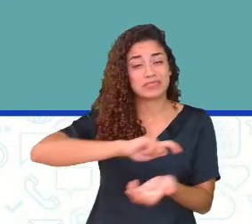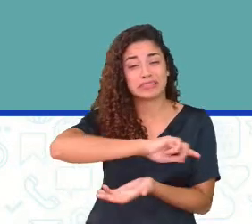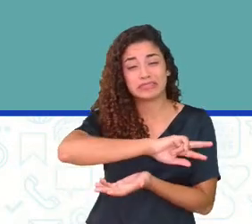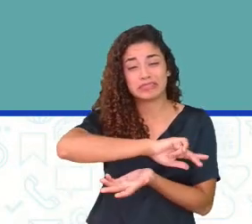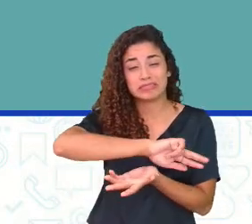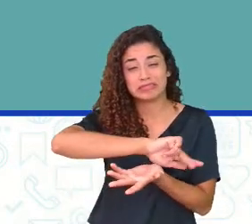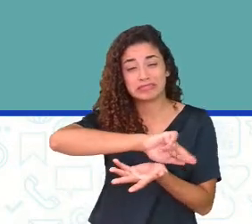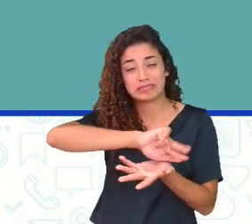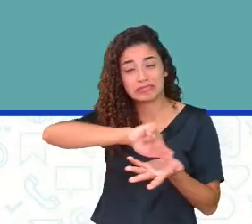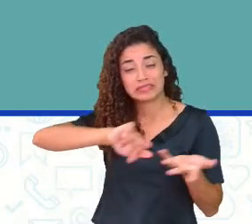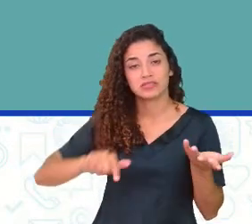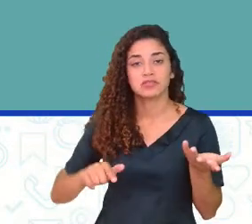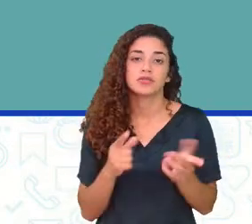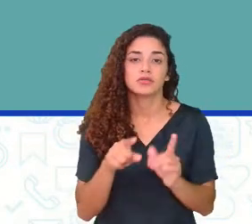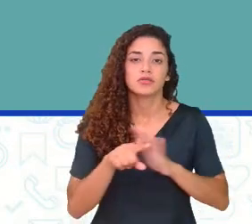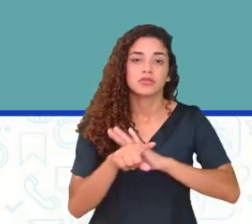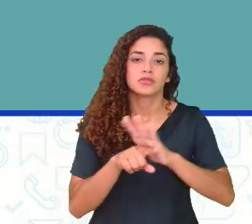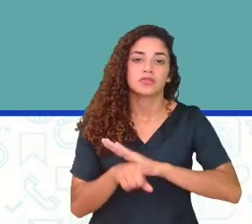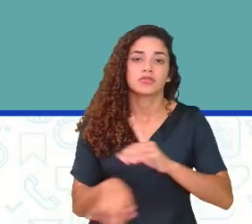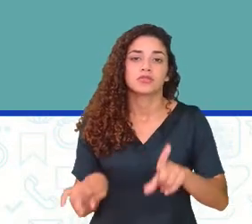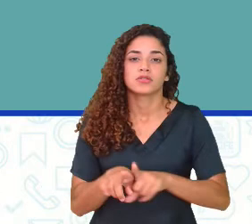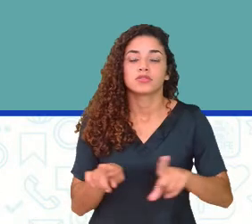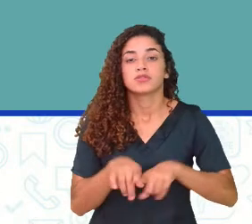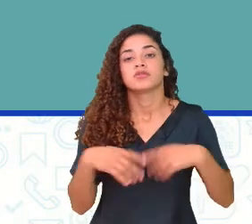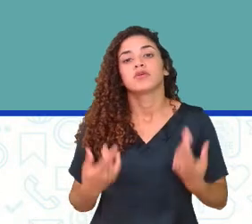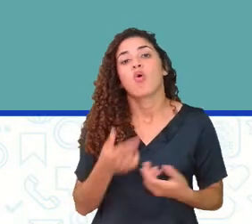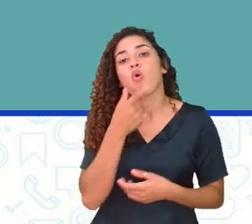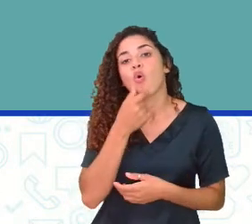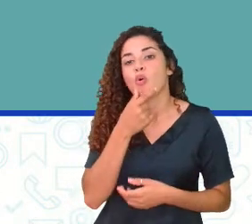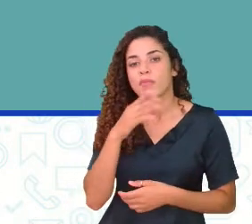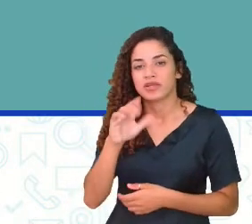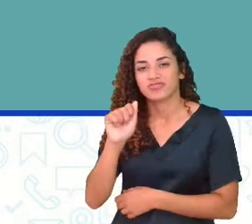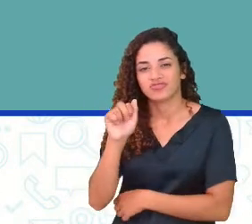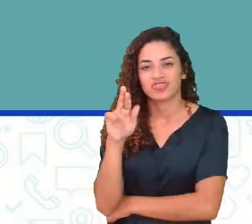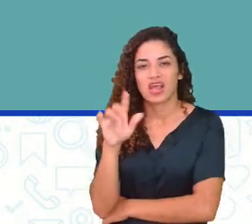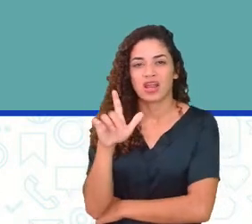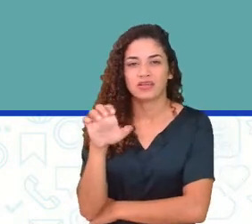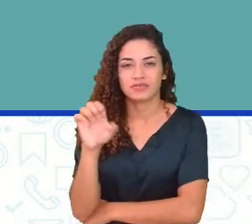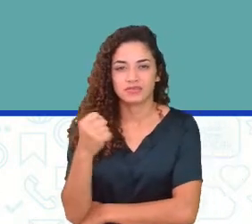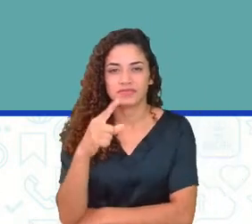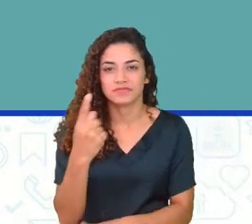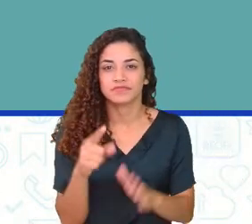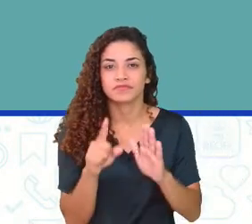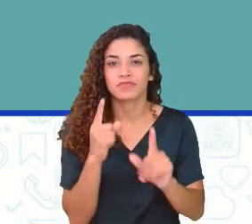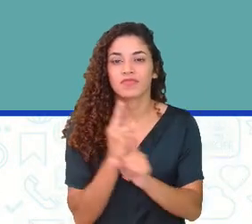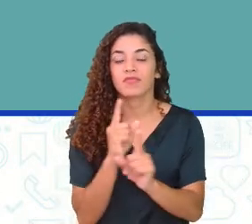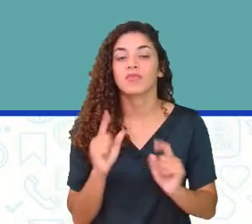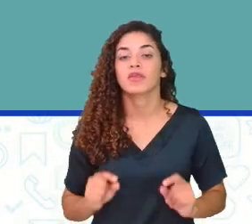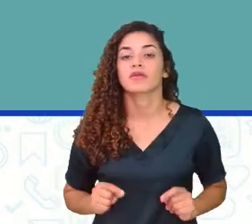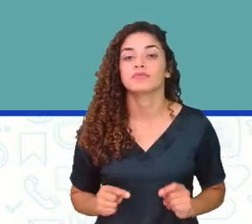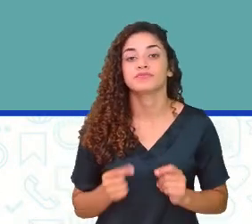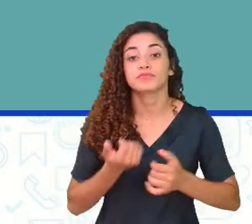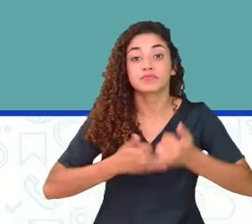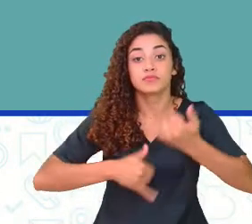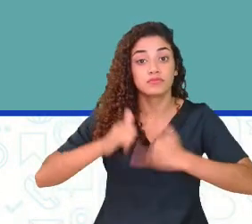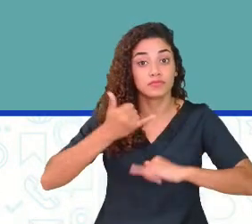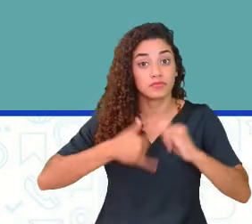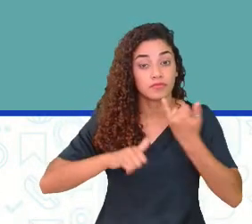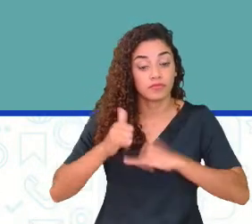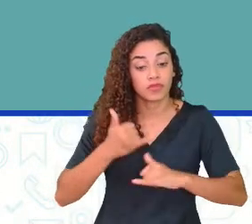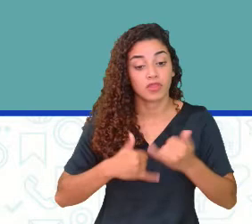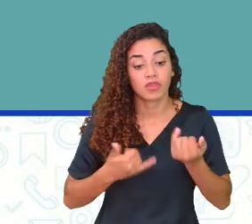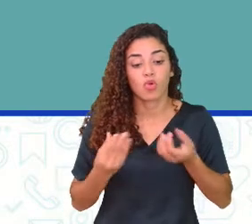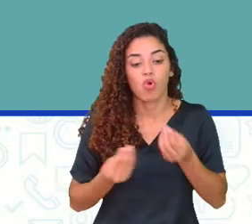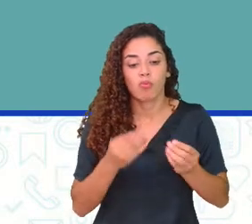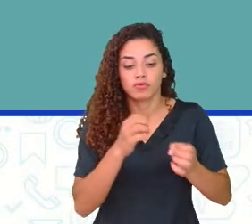Charles Francis Dufay, ele descobriu que a eletricidade gerada pelo atrito pode ter duas